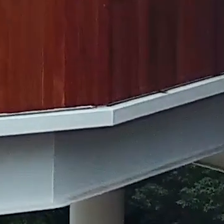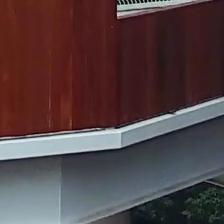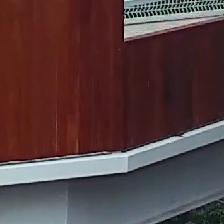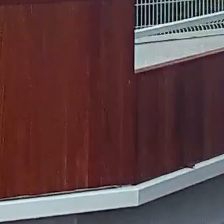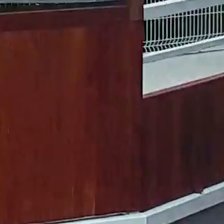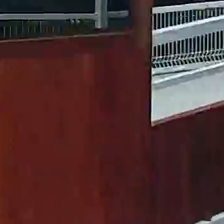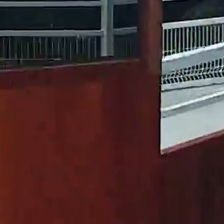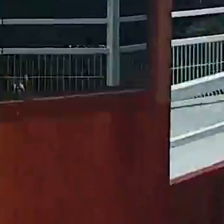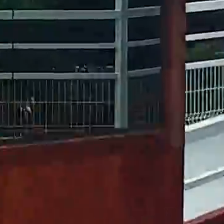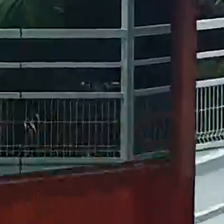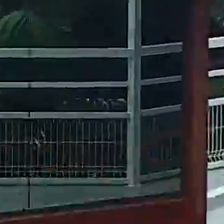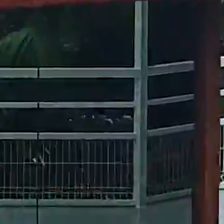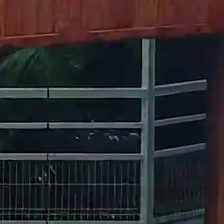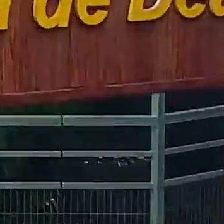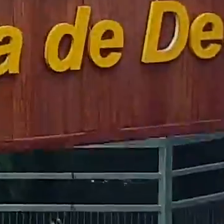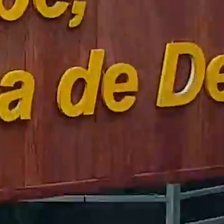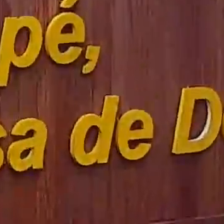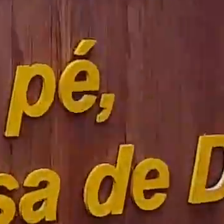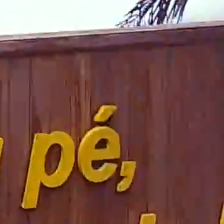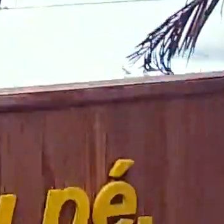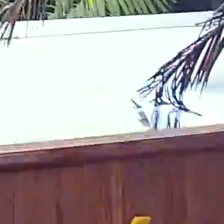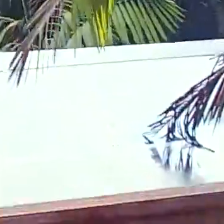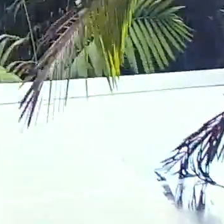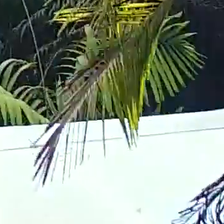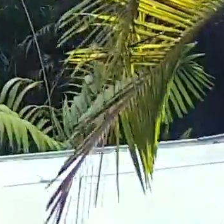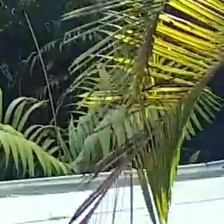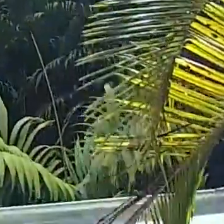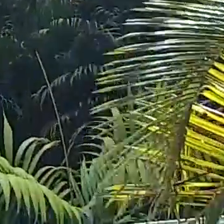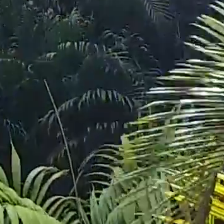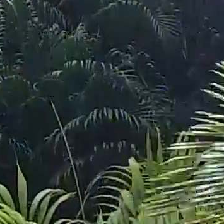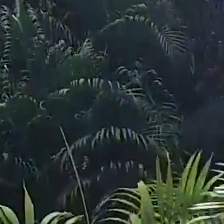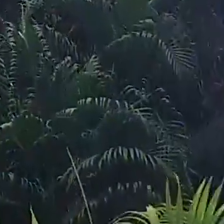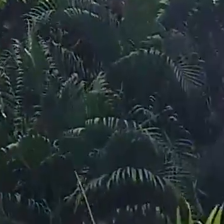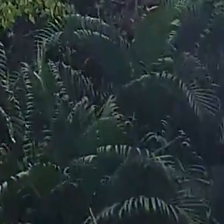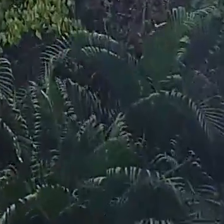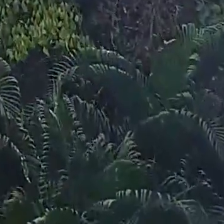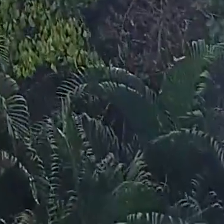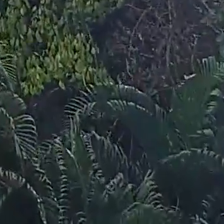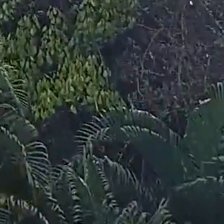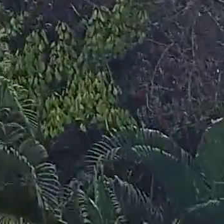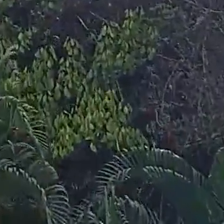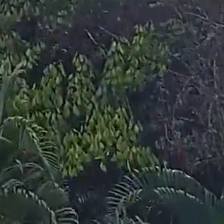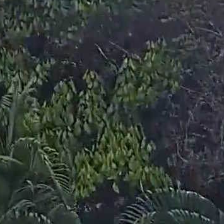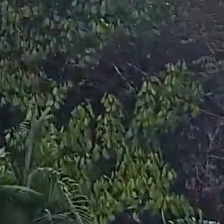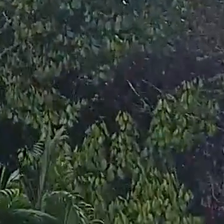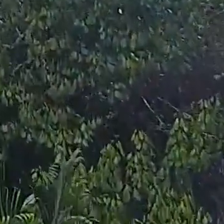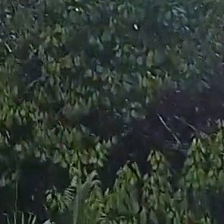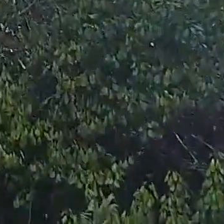Você acabou de assistir na TV Web Manaim Conversas Bíblicas.